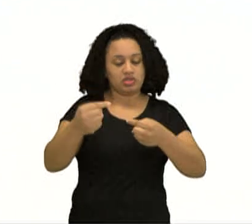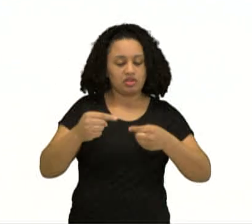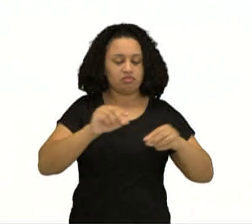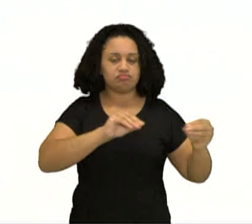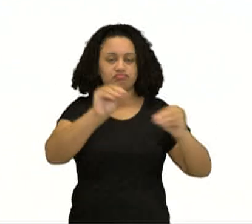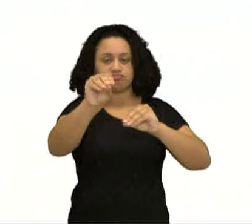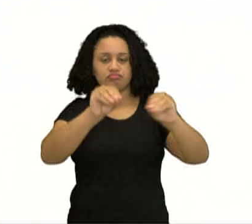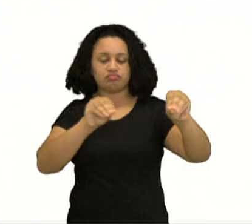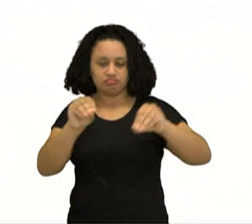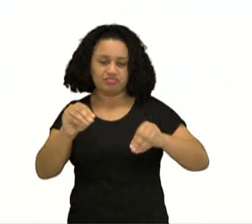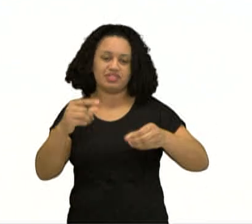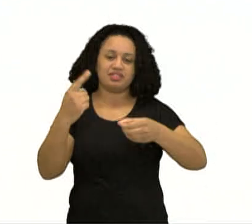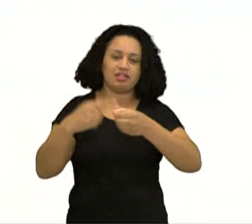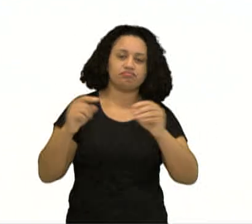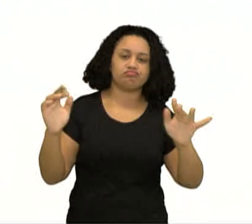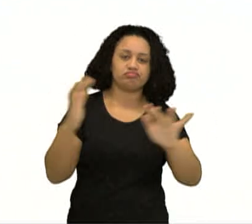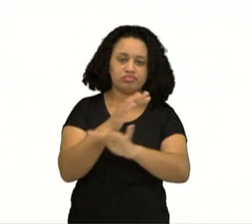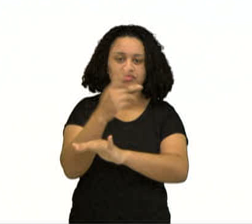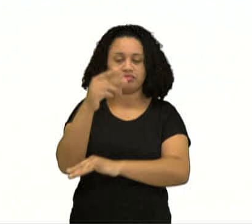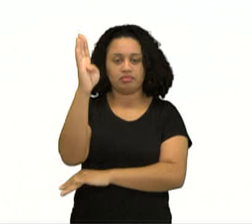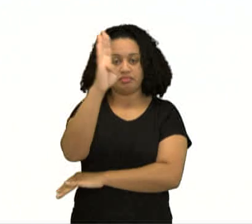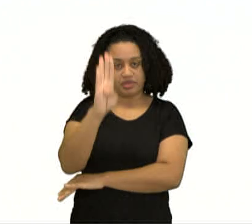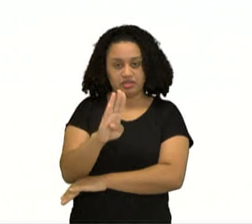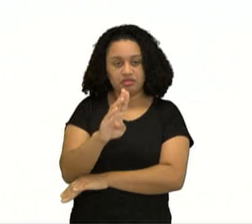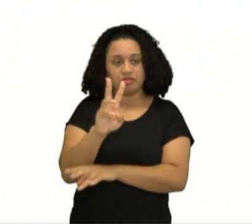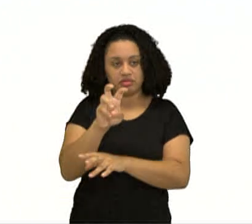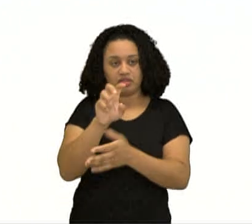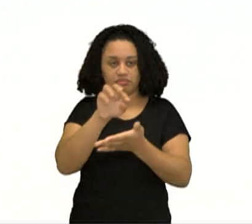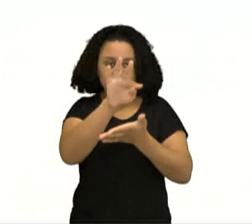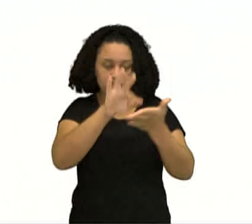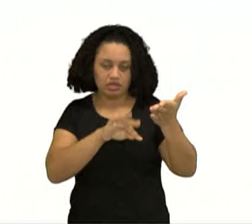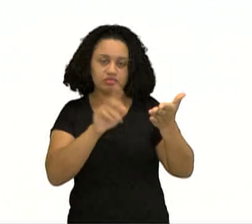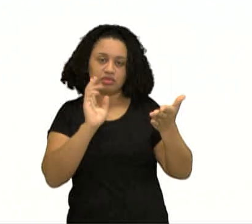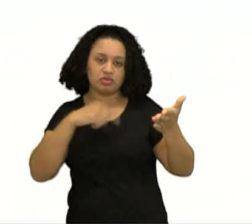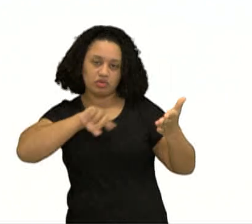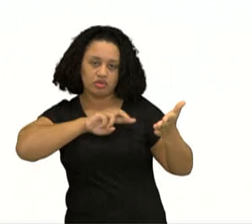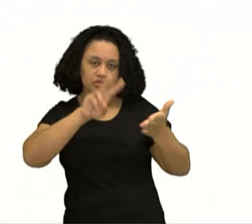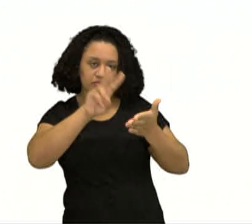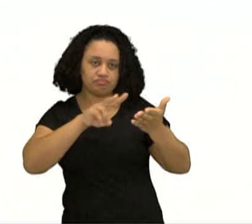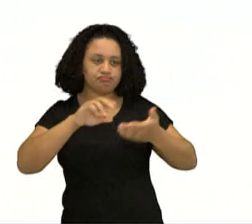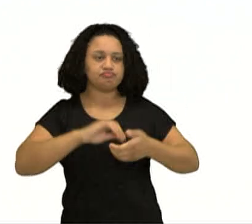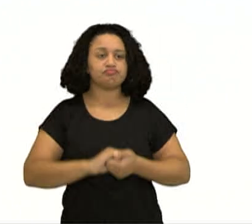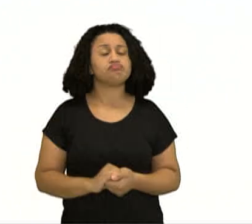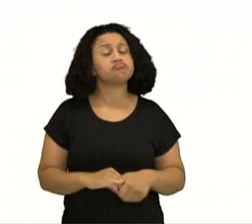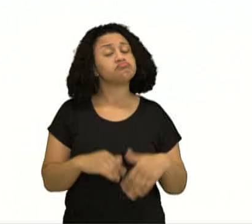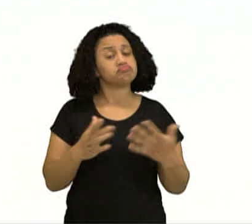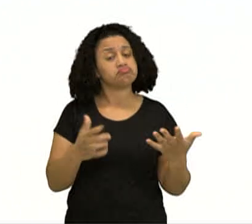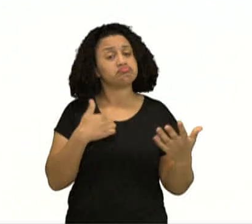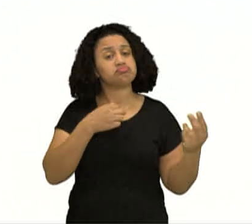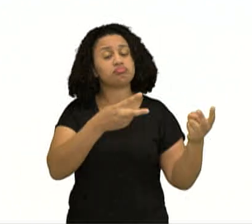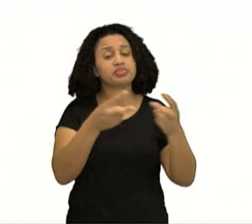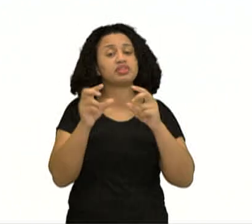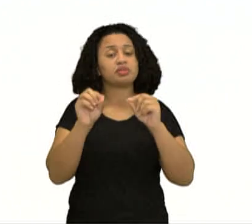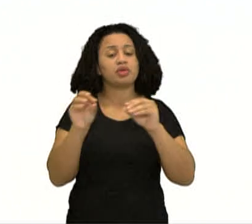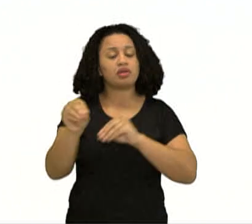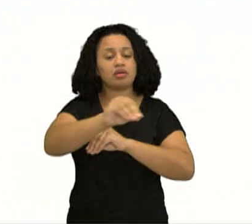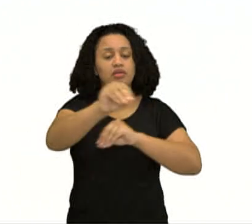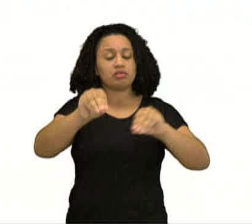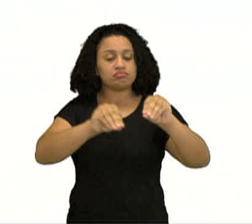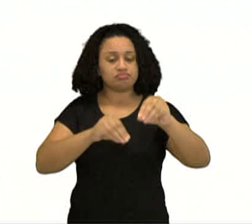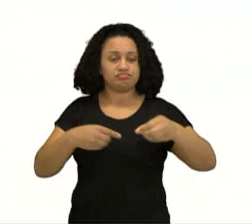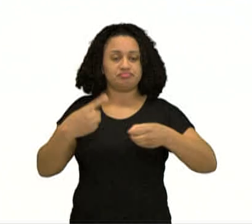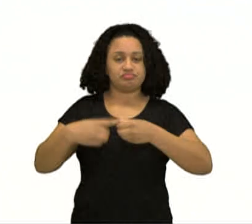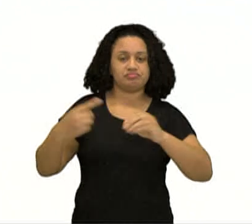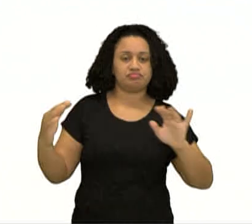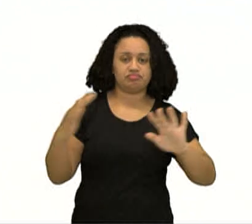mobilidade urbana no Brasil, que foi o tema lido no texto, pode-se inferir que mobilidade urbana